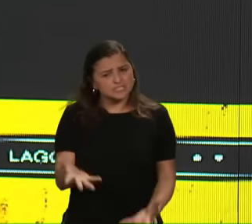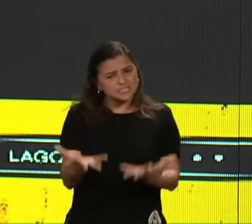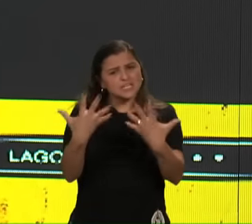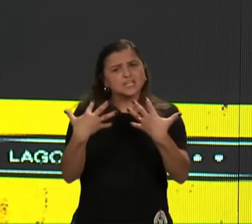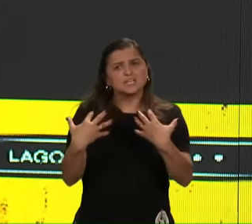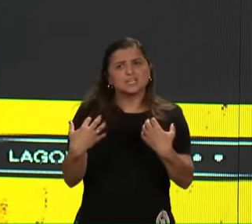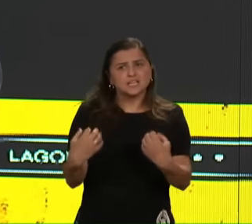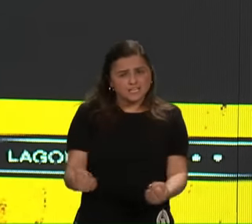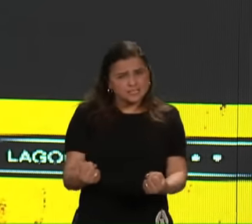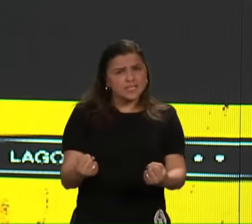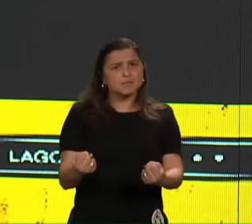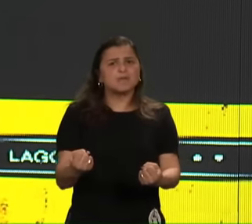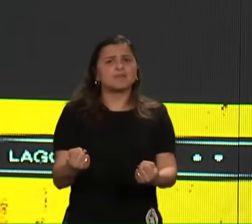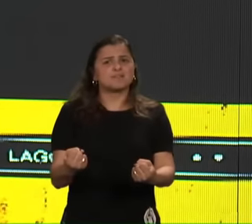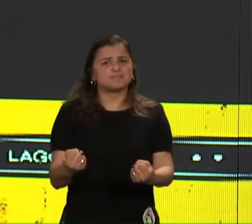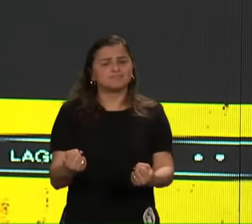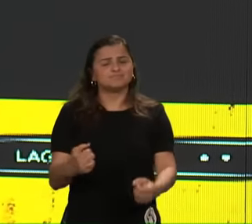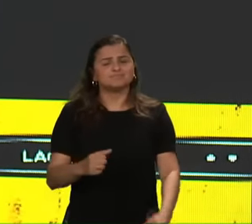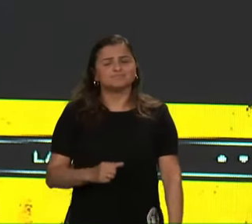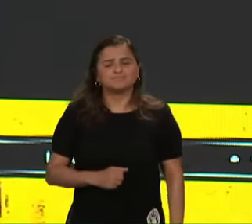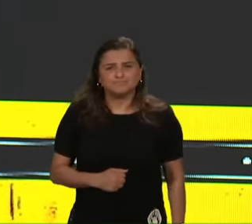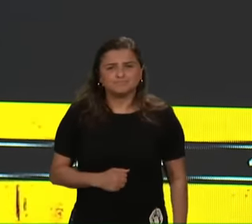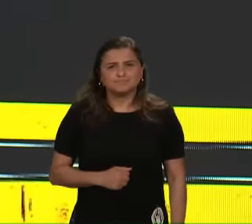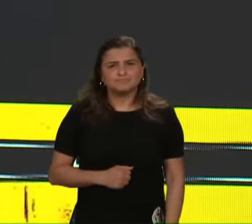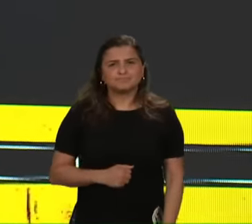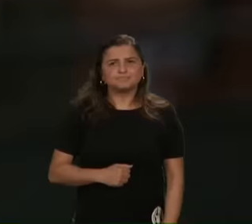da parte do Senhor.